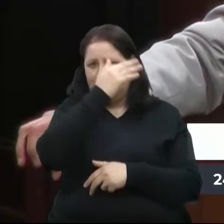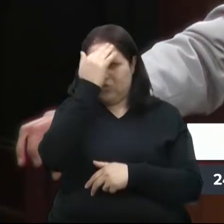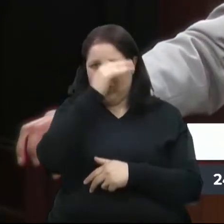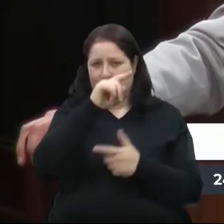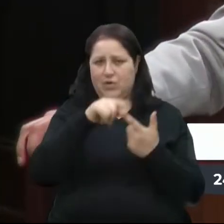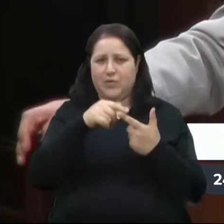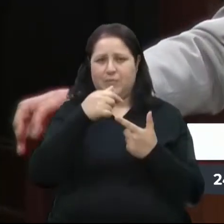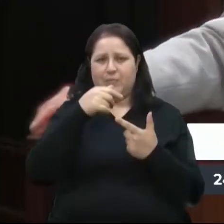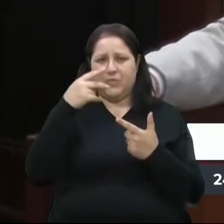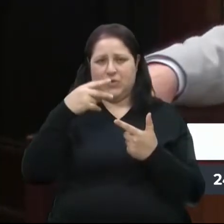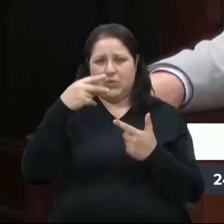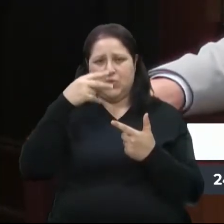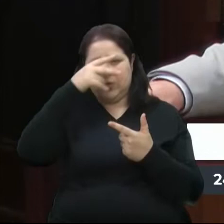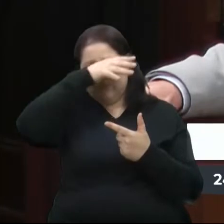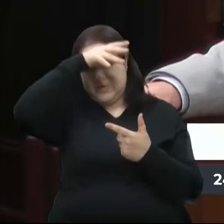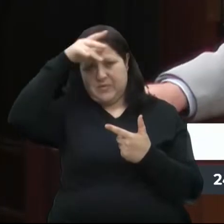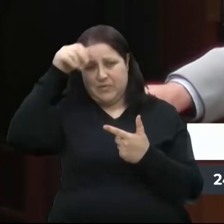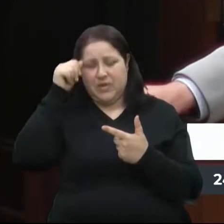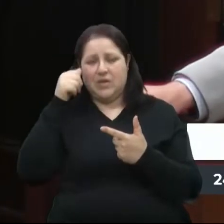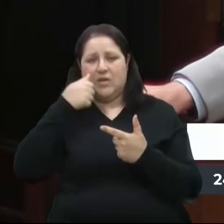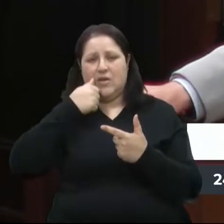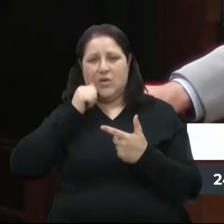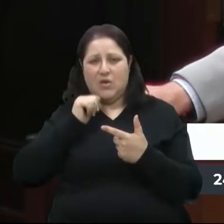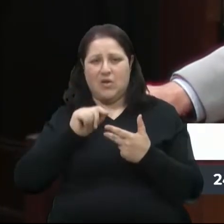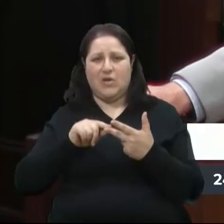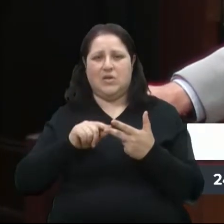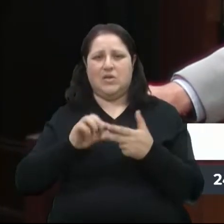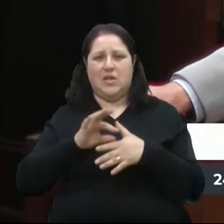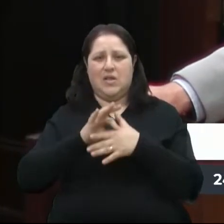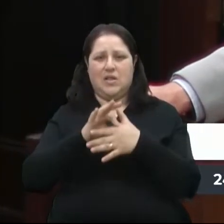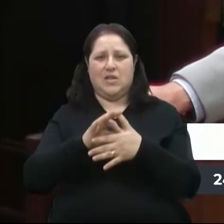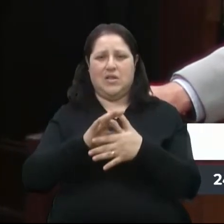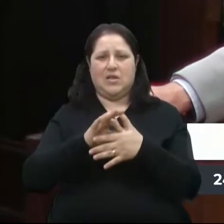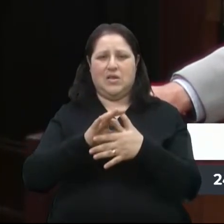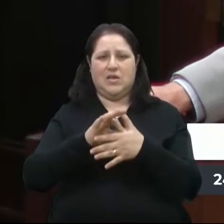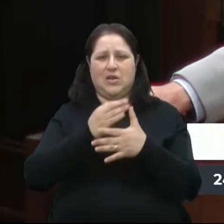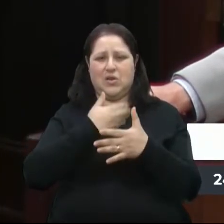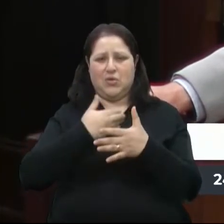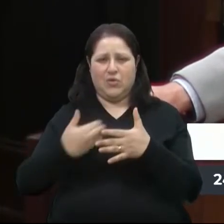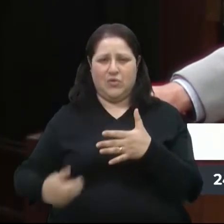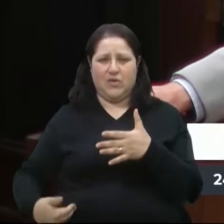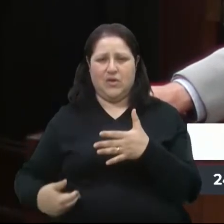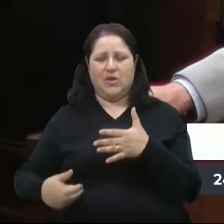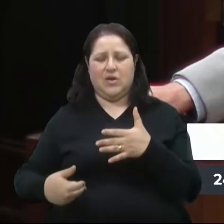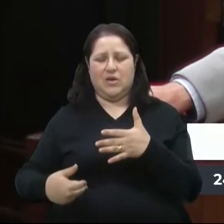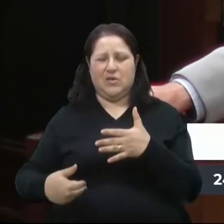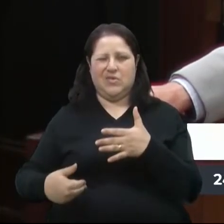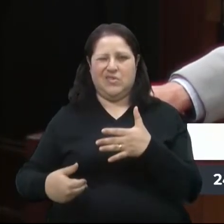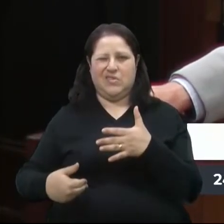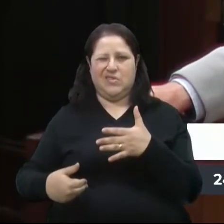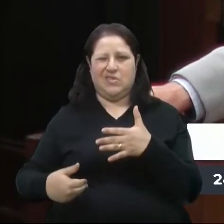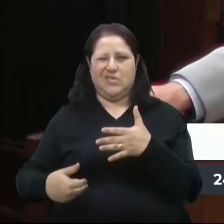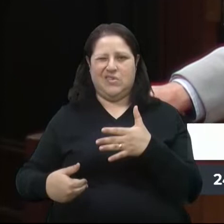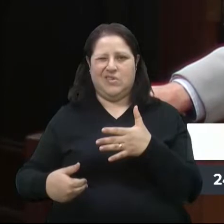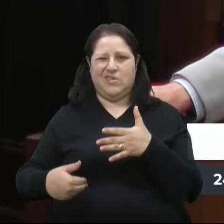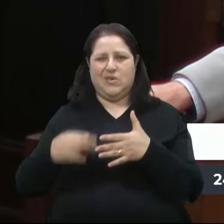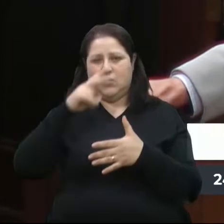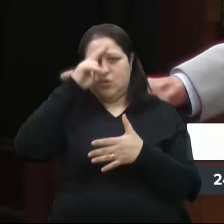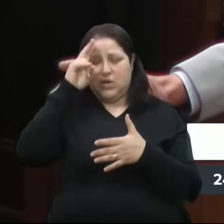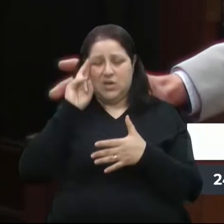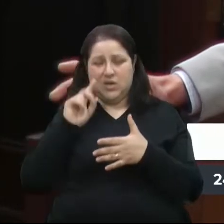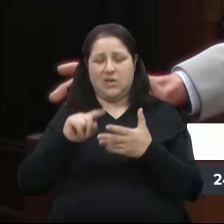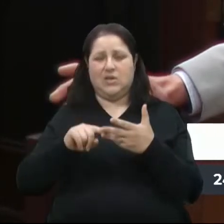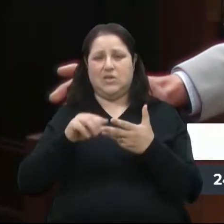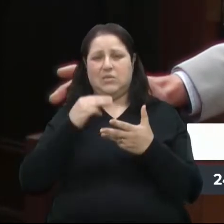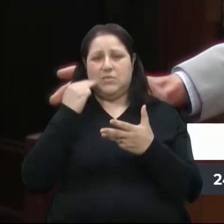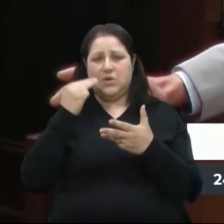governo, vereador Uês, a nossa vice-líder de governo, vereadora Marisol,